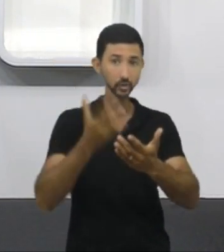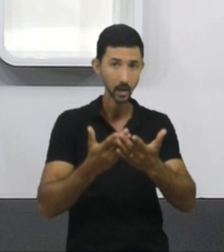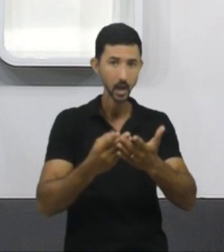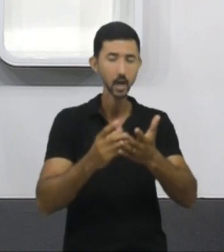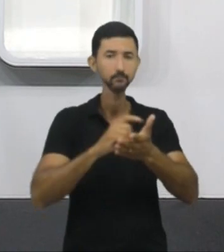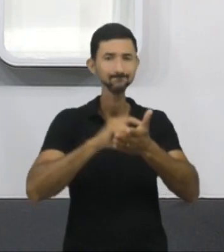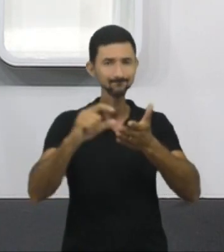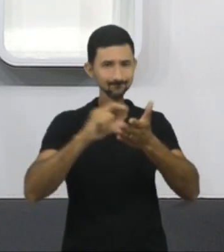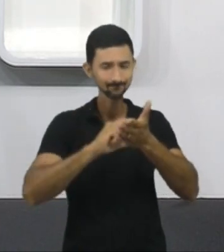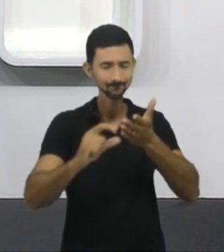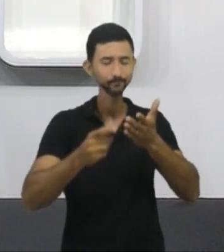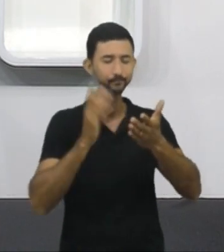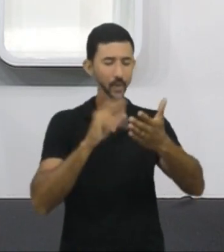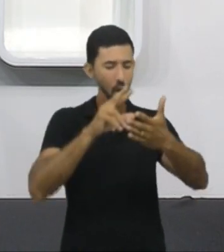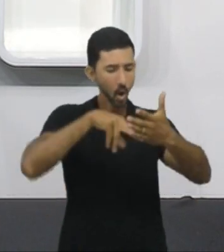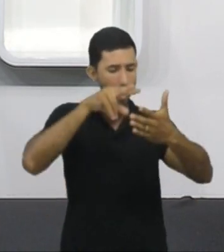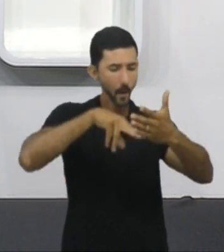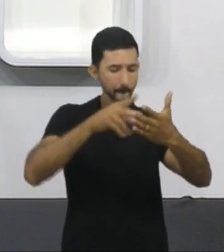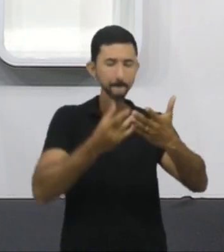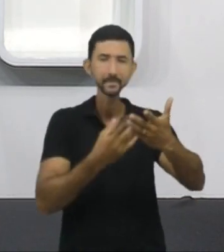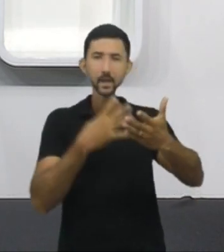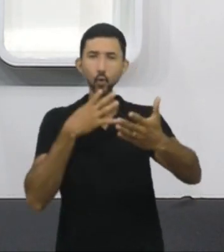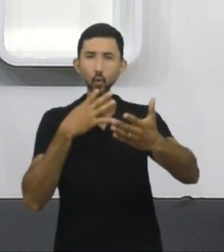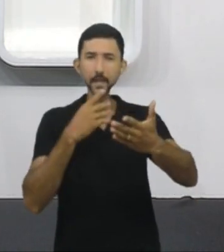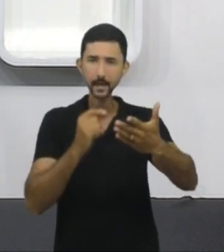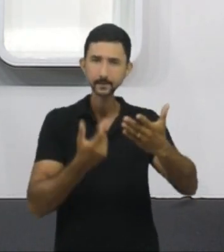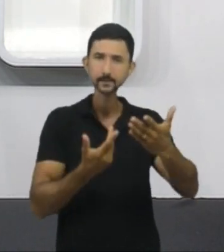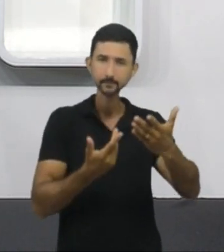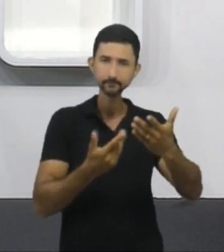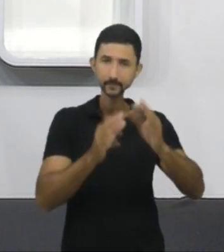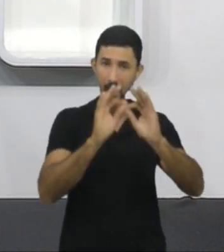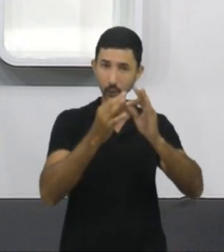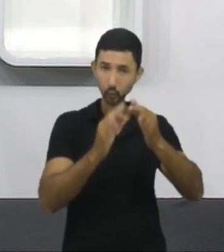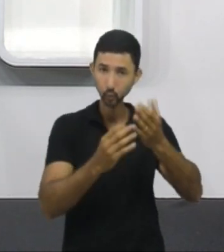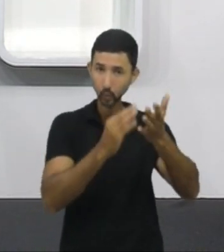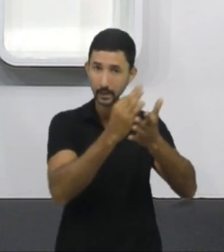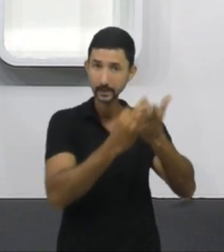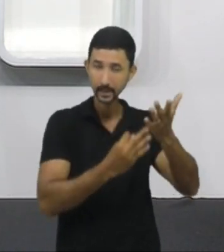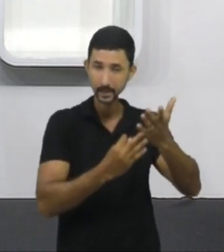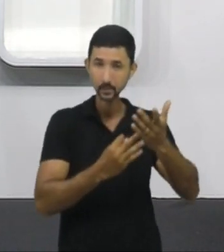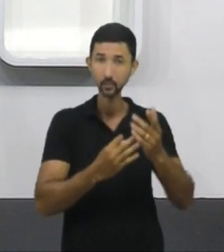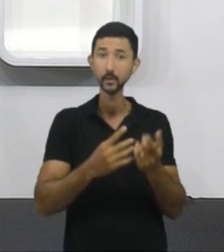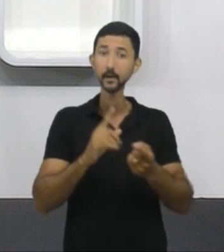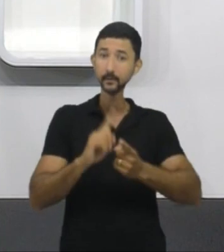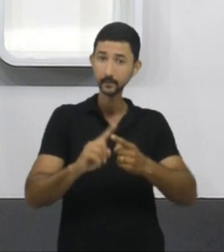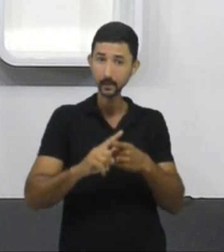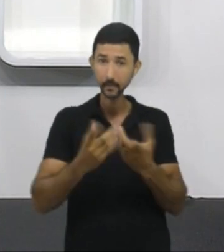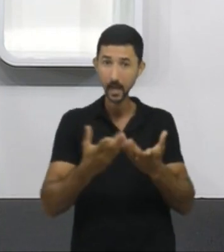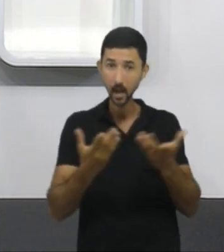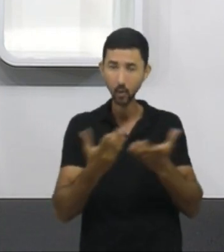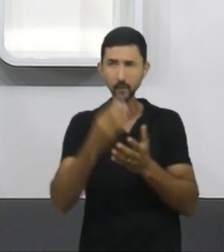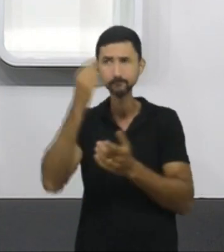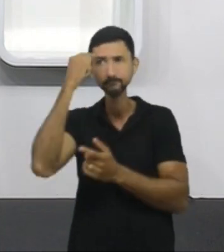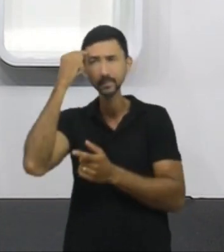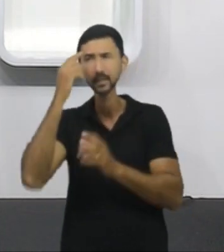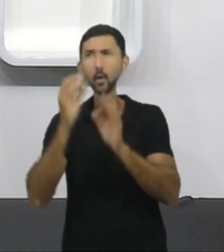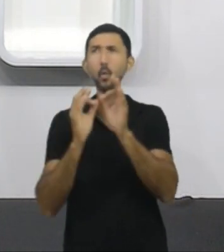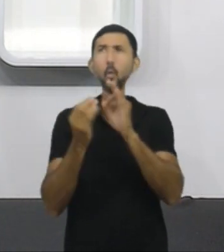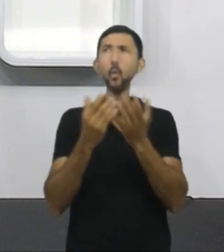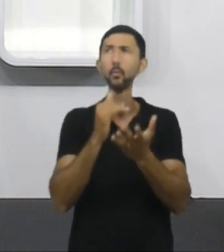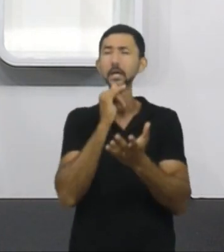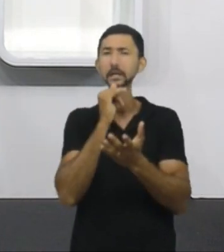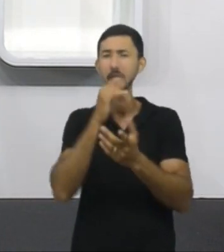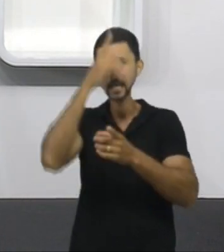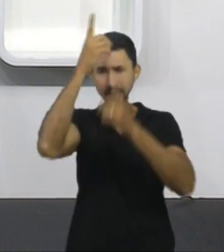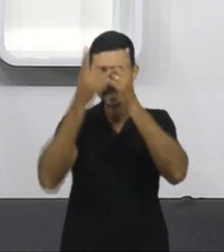trechos do diário, que você já conhece a estrutura do texto e que agora a gente vai pensar em como